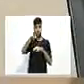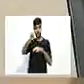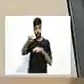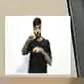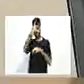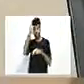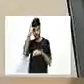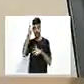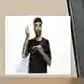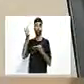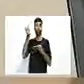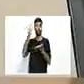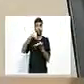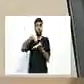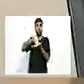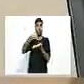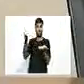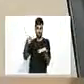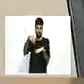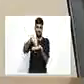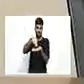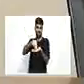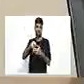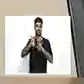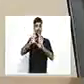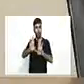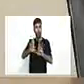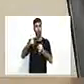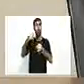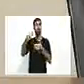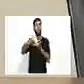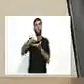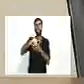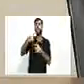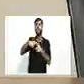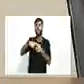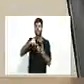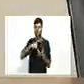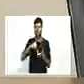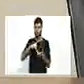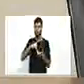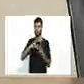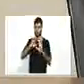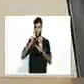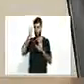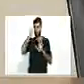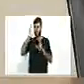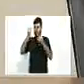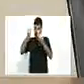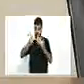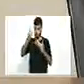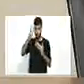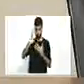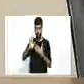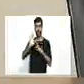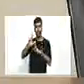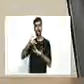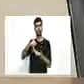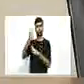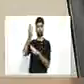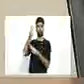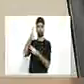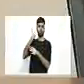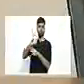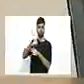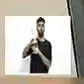pessoas que não estão hoje no quadro Mas não tão é porque Teve uma época aí eu não vou saber explicar direito Teve uma época que